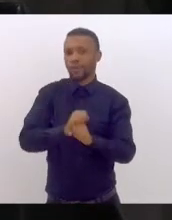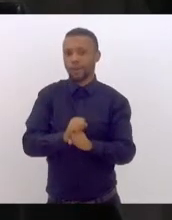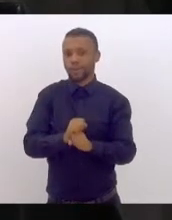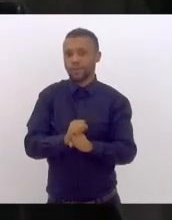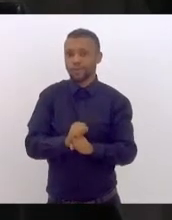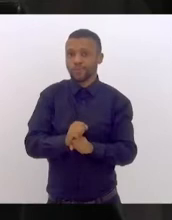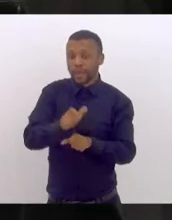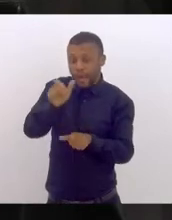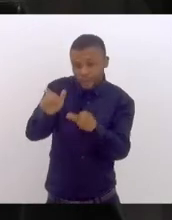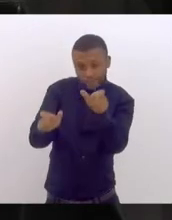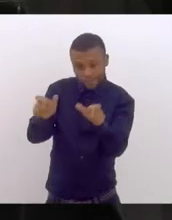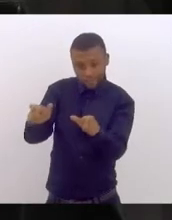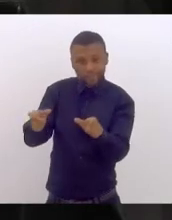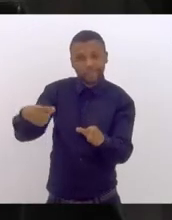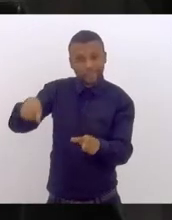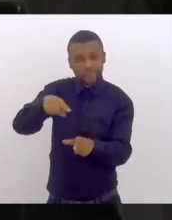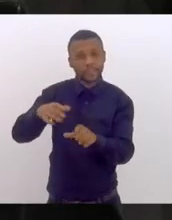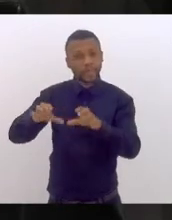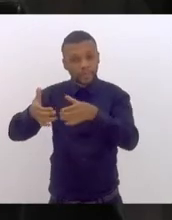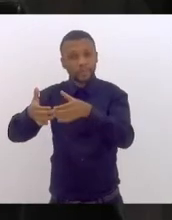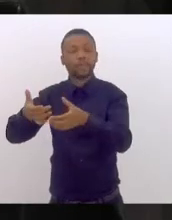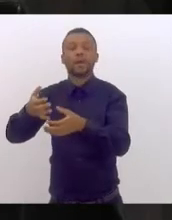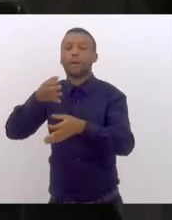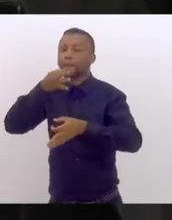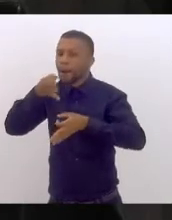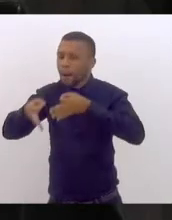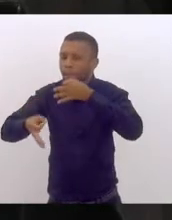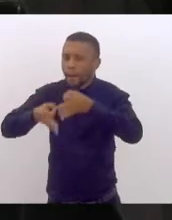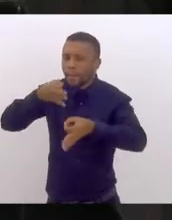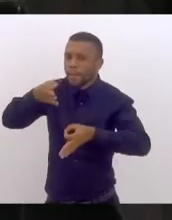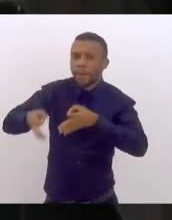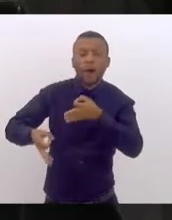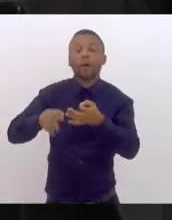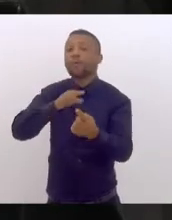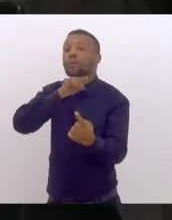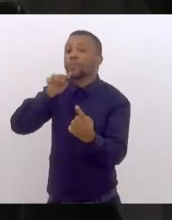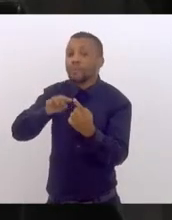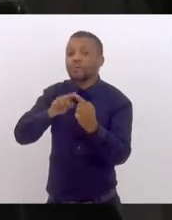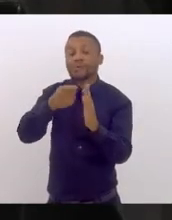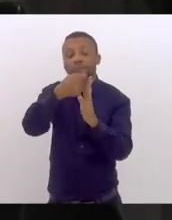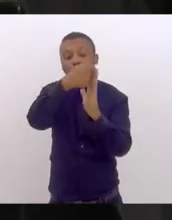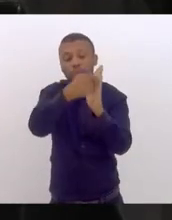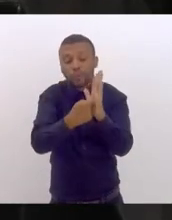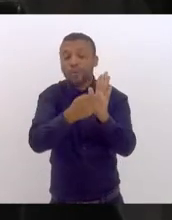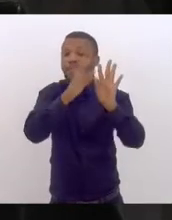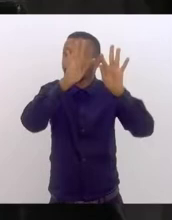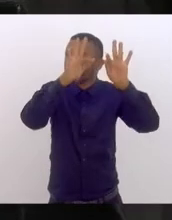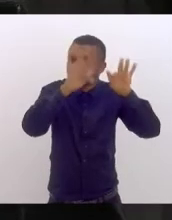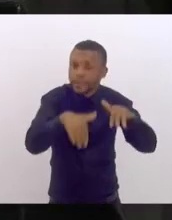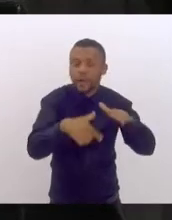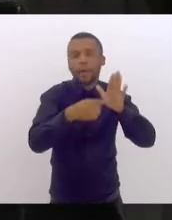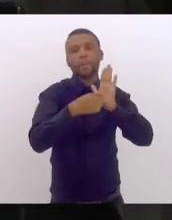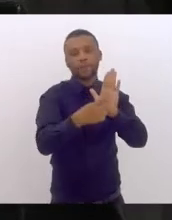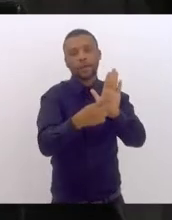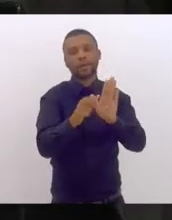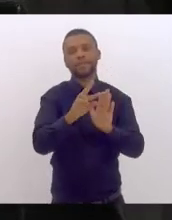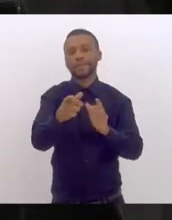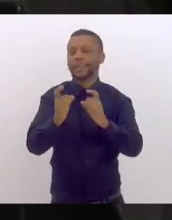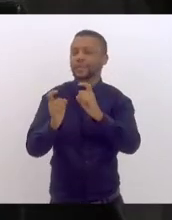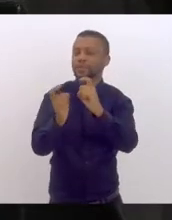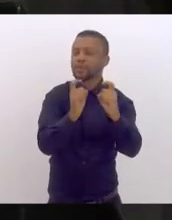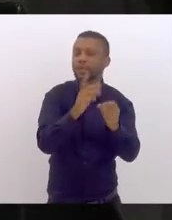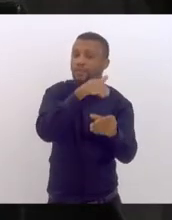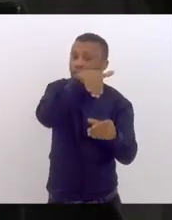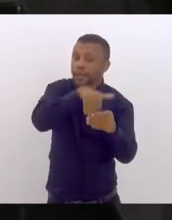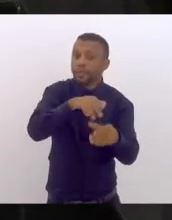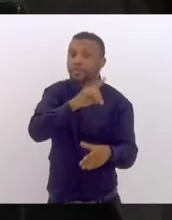ofereceram sugestões e ideias para que ao a versão final esta assim que será votada no dia